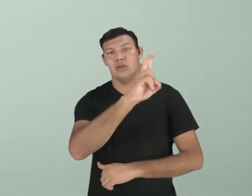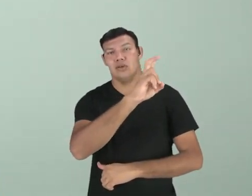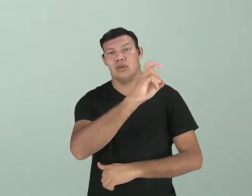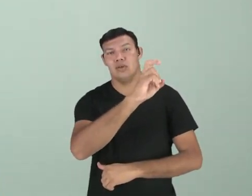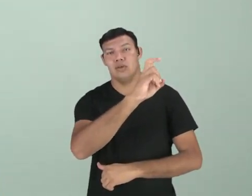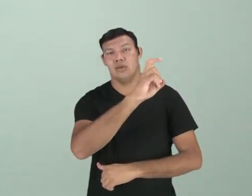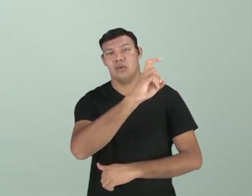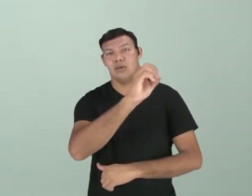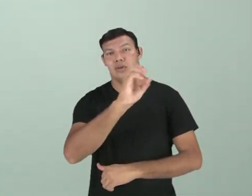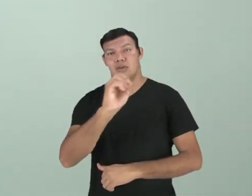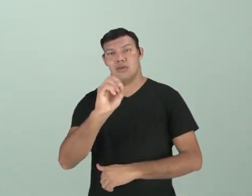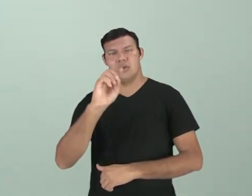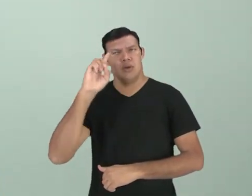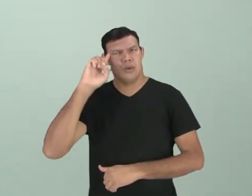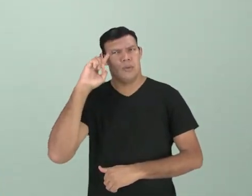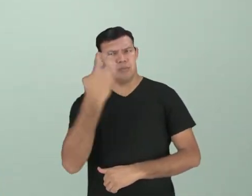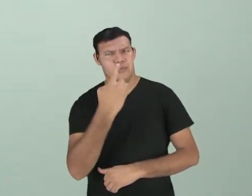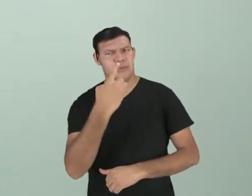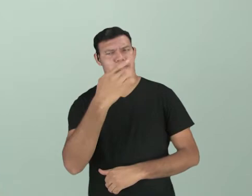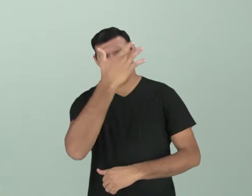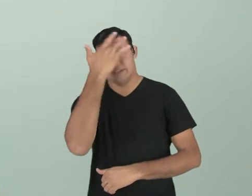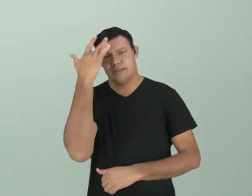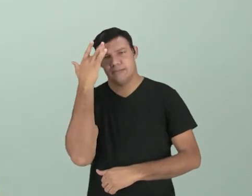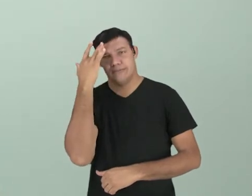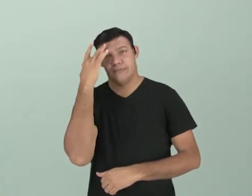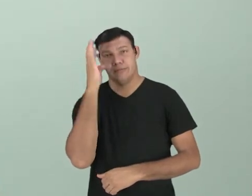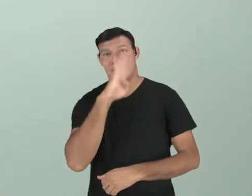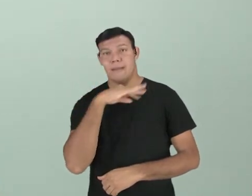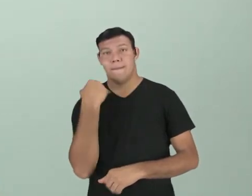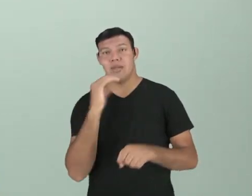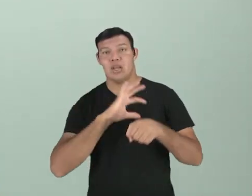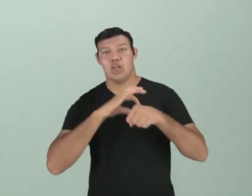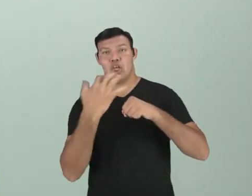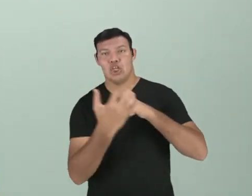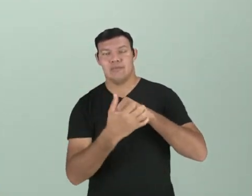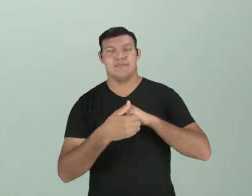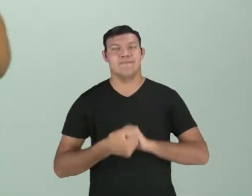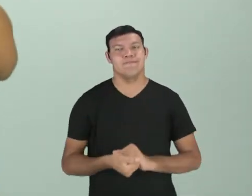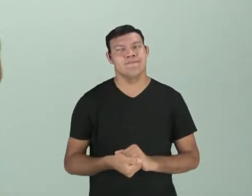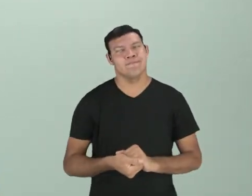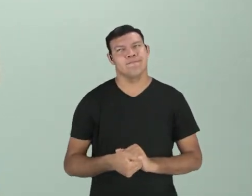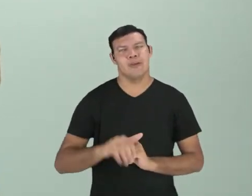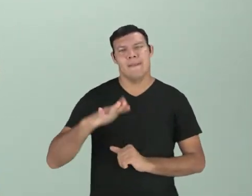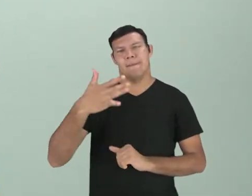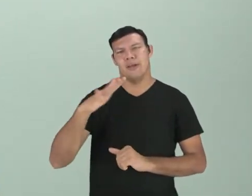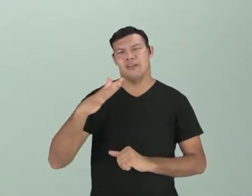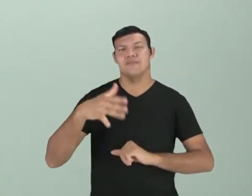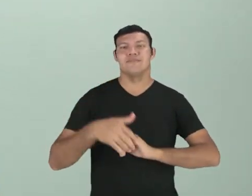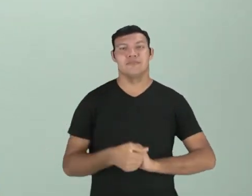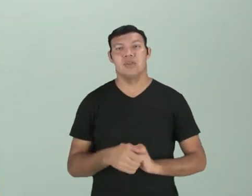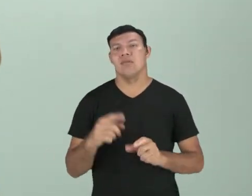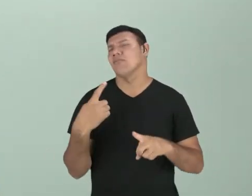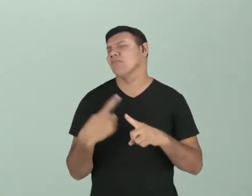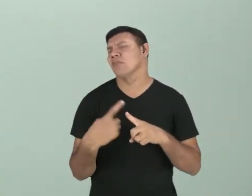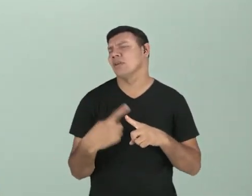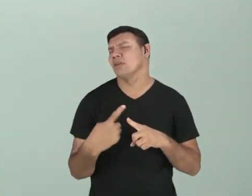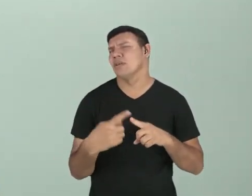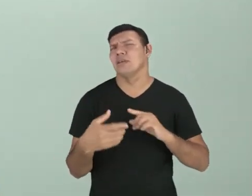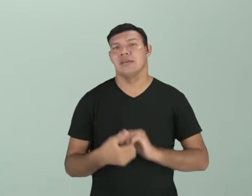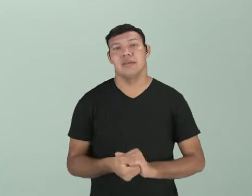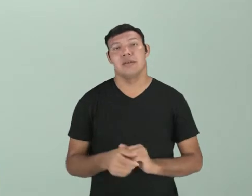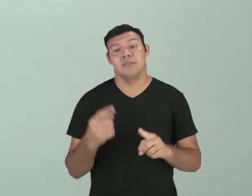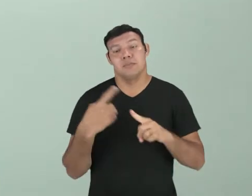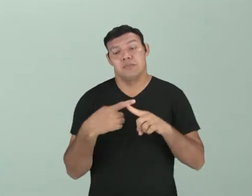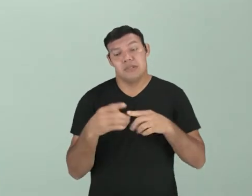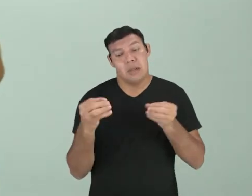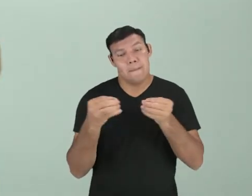Covid. Aí você vai lá e coloca. Aproximadamente para quê? Significa aproximado,